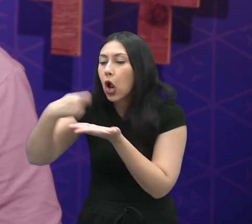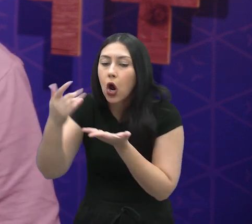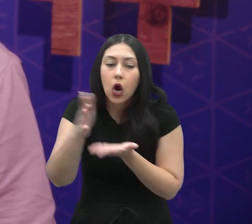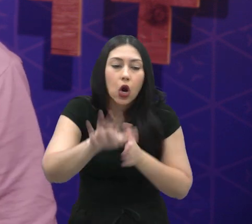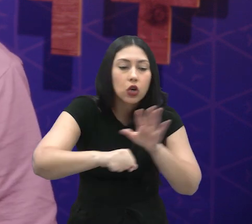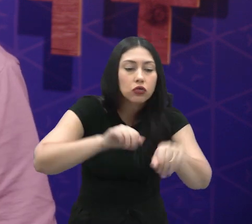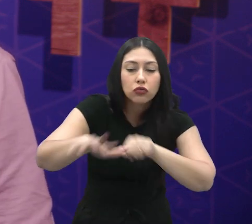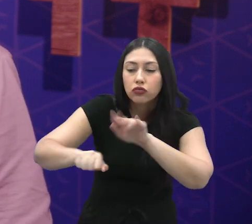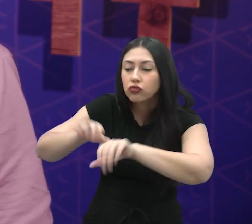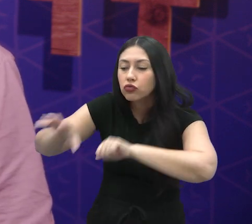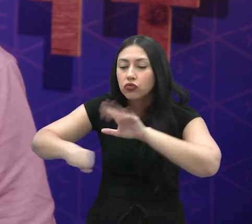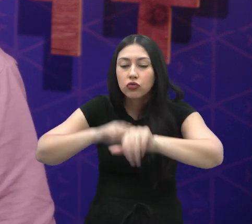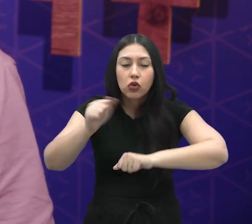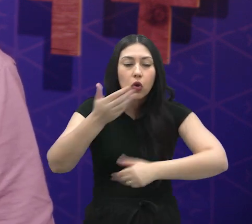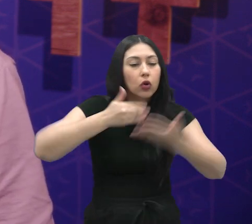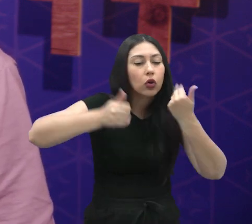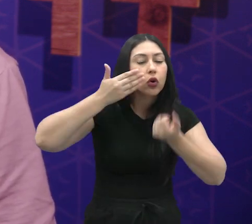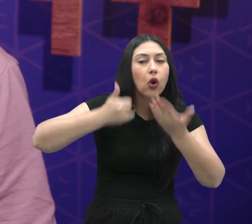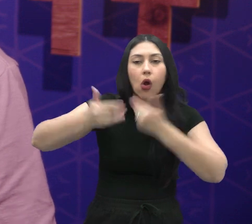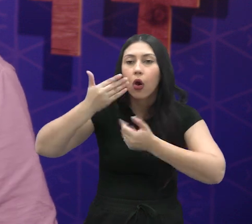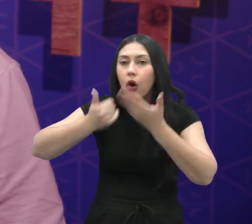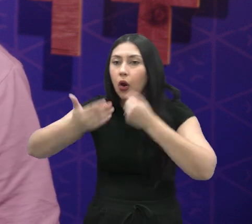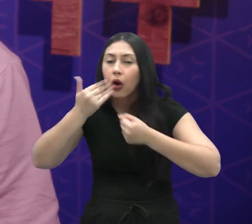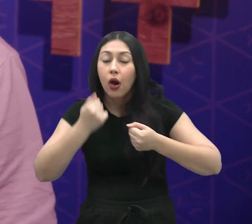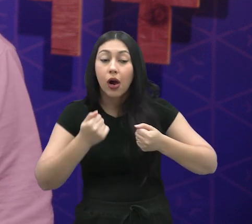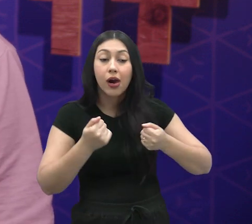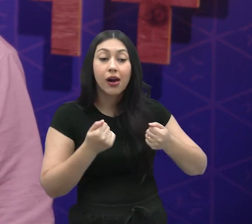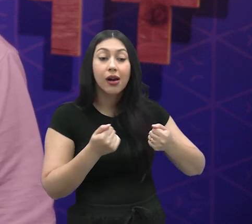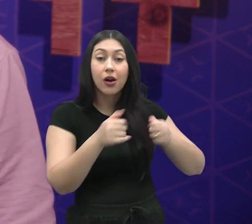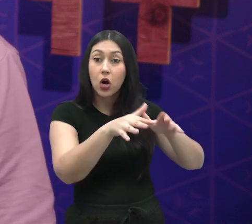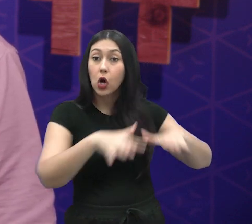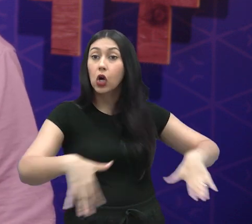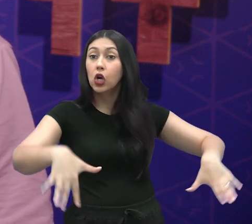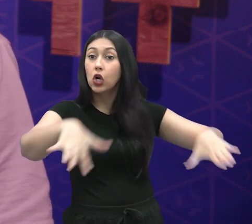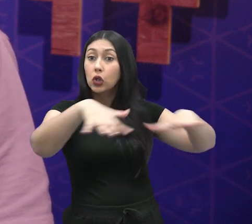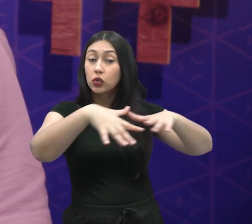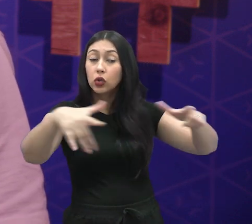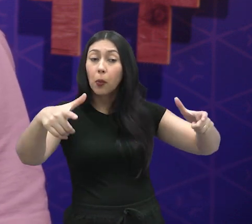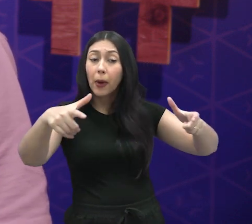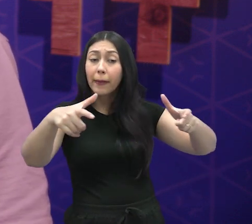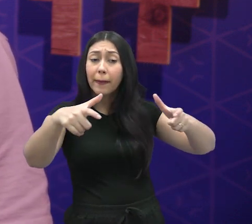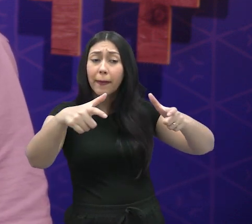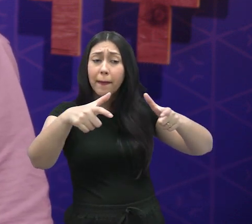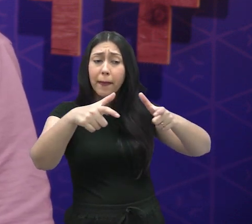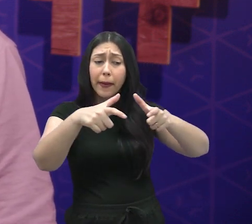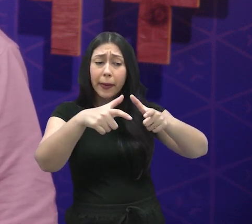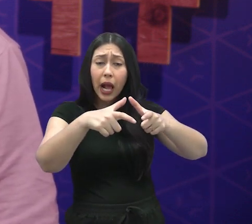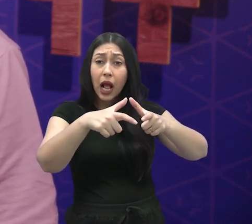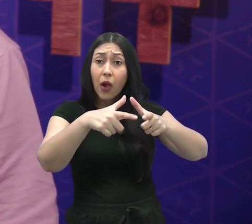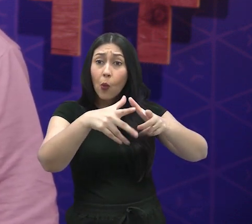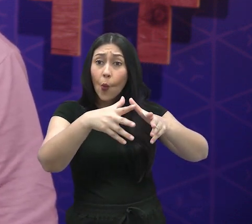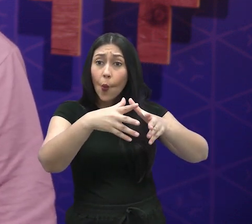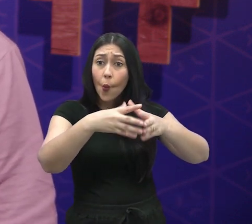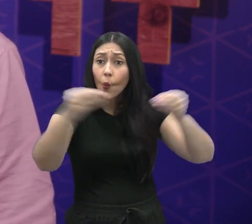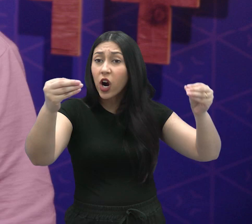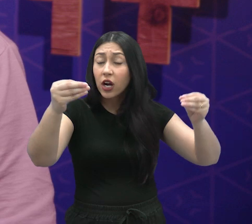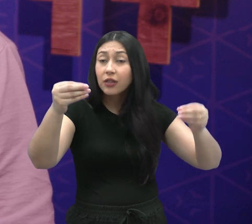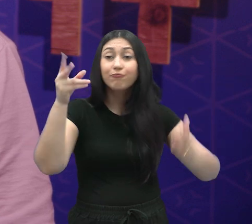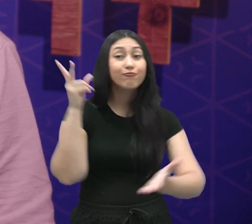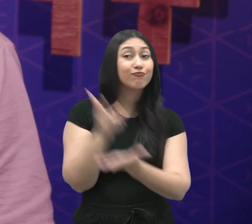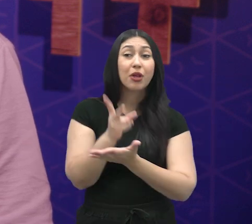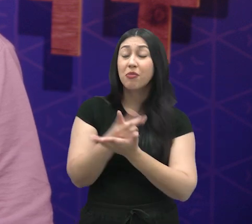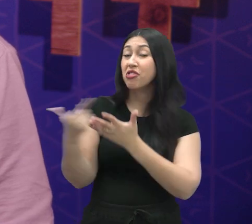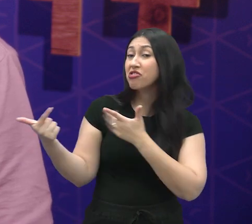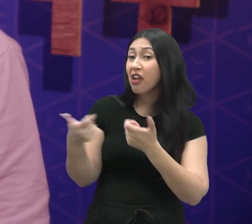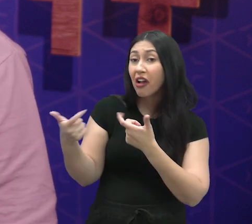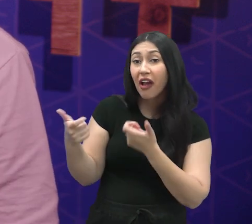consumindo toda a vegetação, tudo que tinham para comer ali, e as outras espécies foram ficando cada vez menores e tal. Então, mesmo